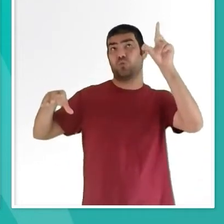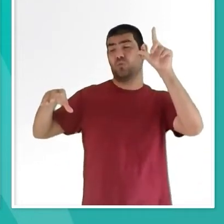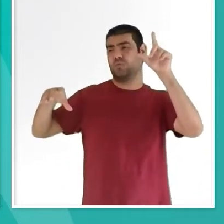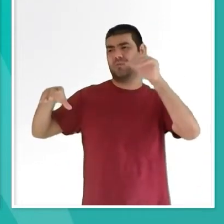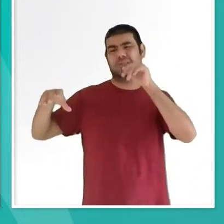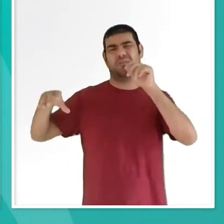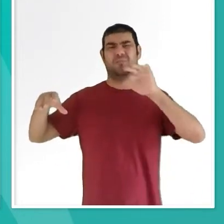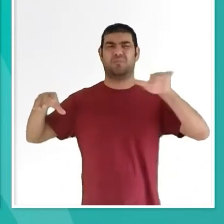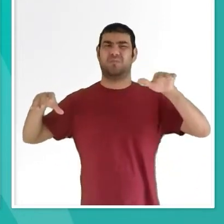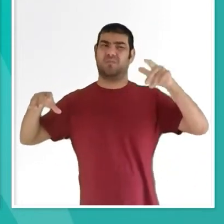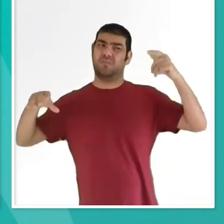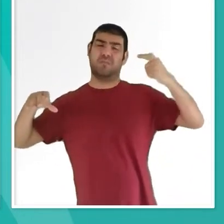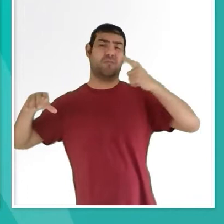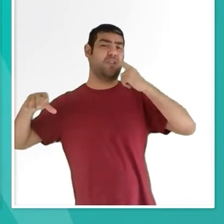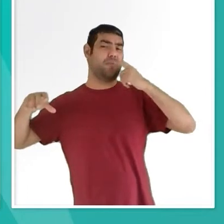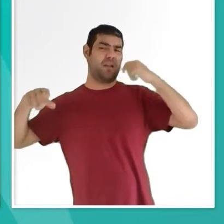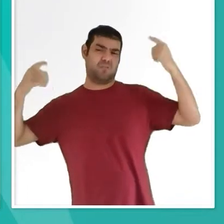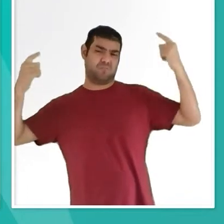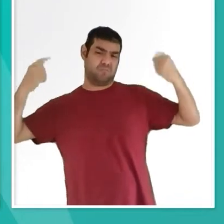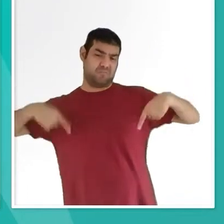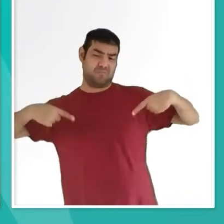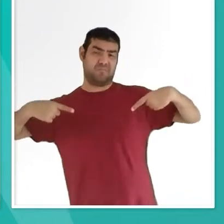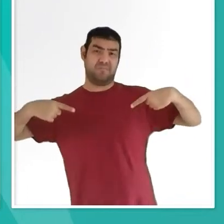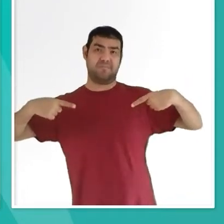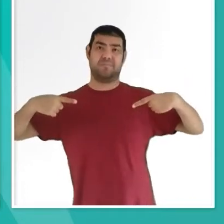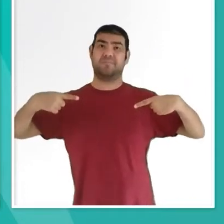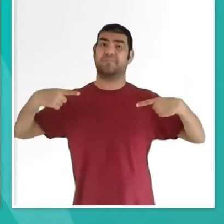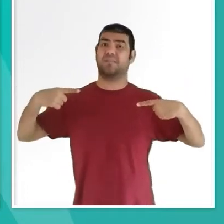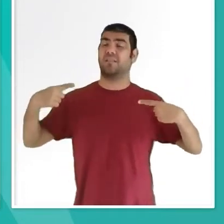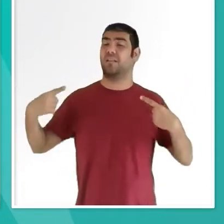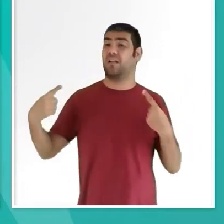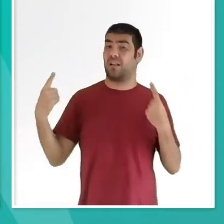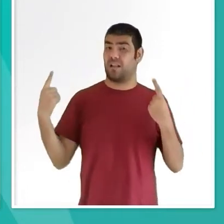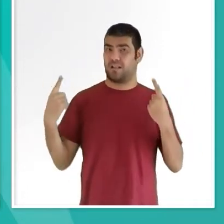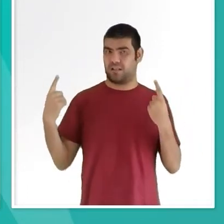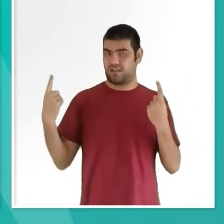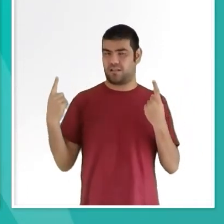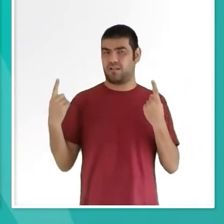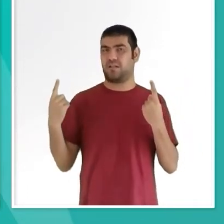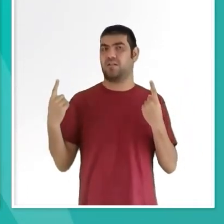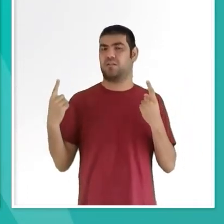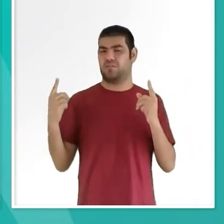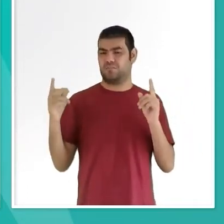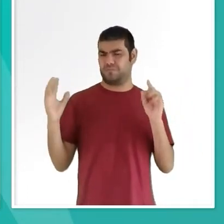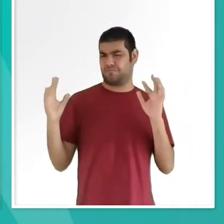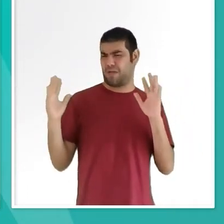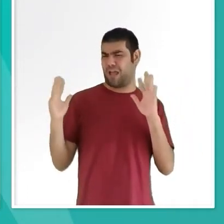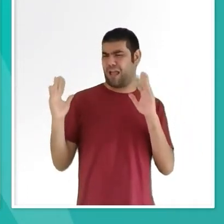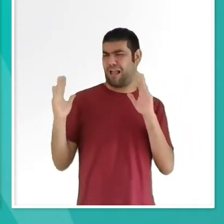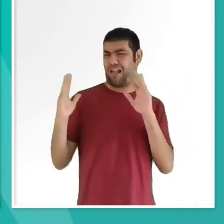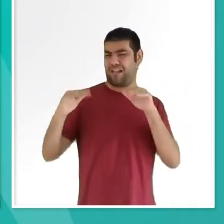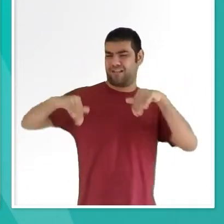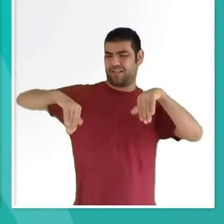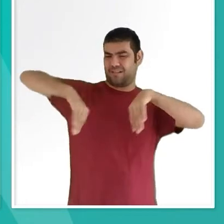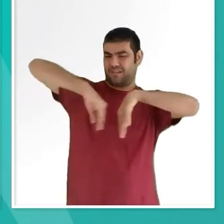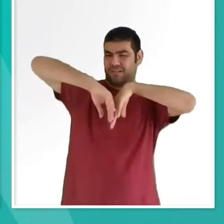time vermelho. E aí, lá no futebol, no cálcio, eles aproveitavam